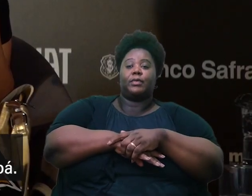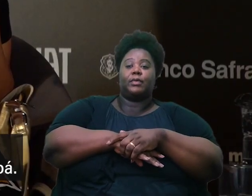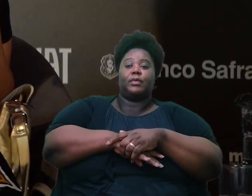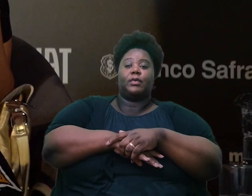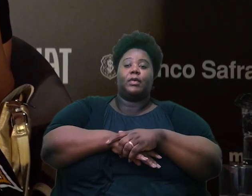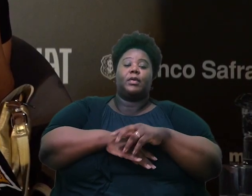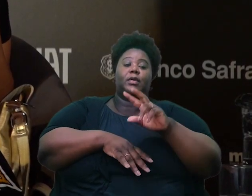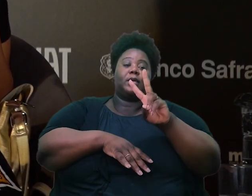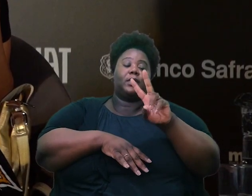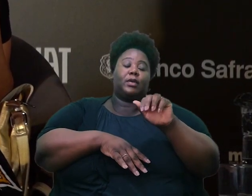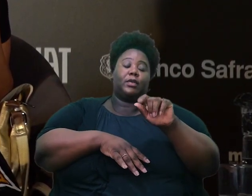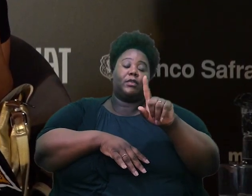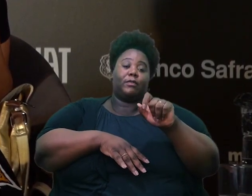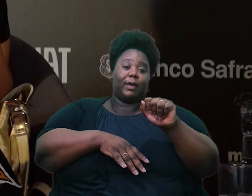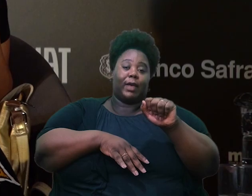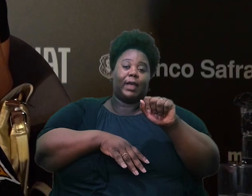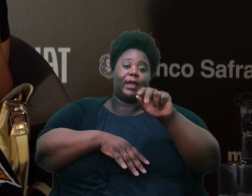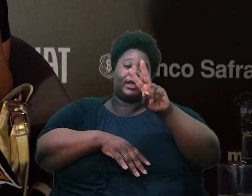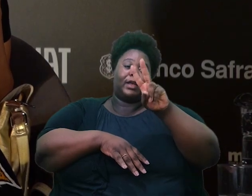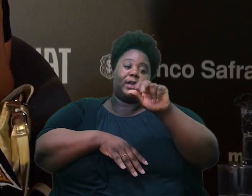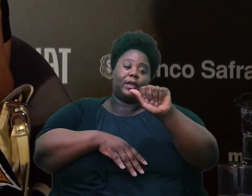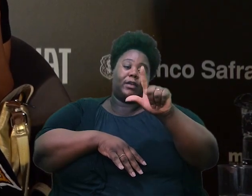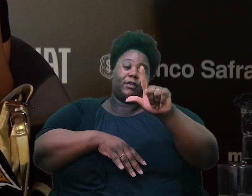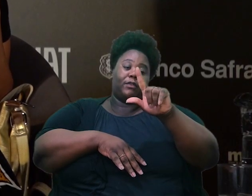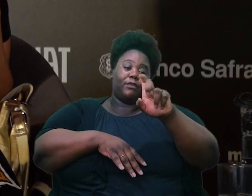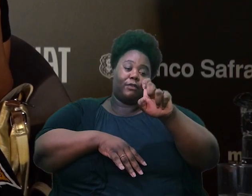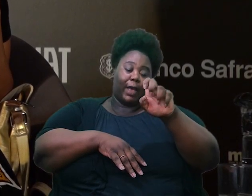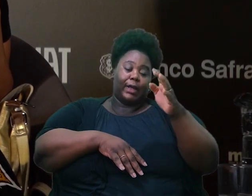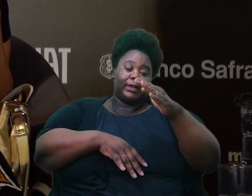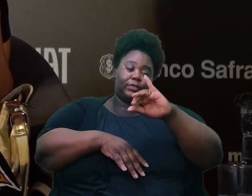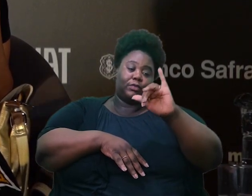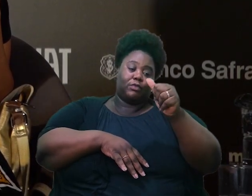Jatobá, não no Jatobá.